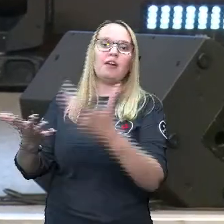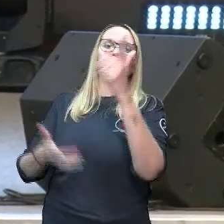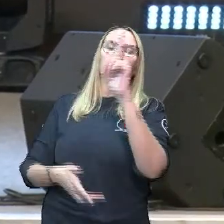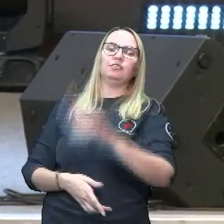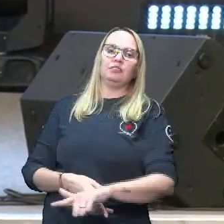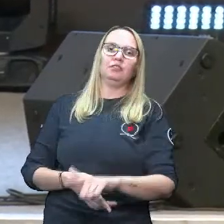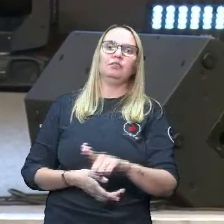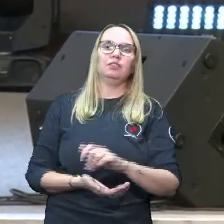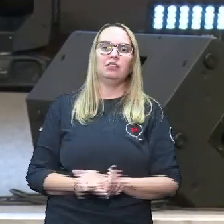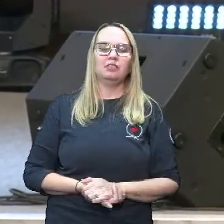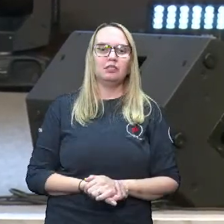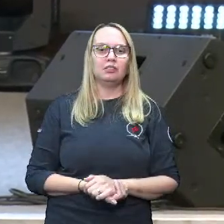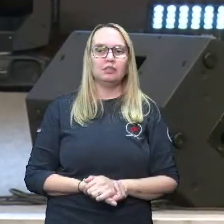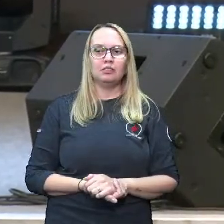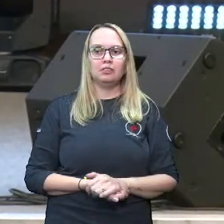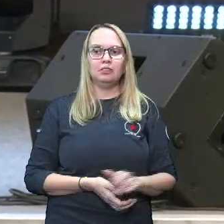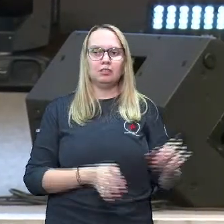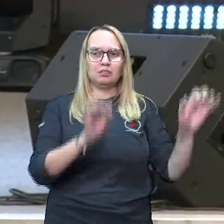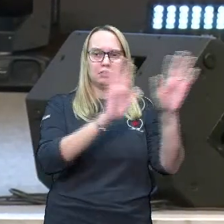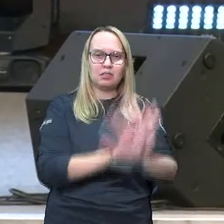desse cenário de frustração,